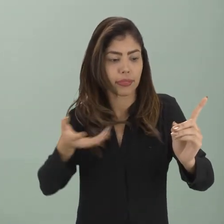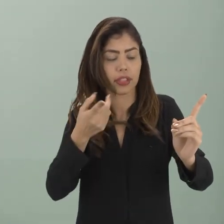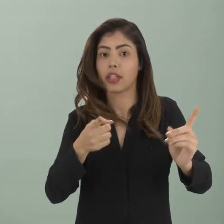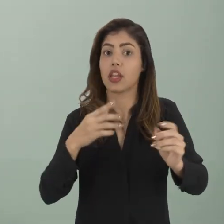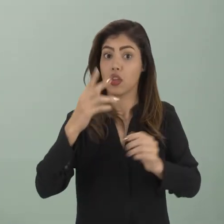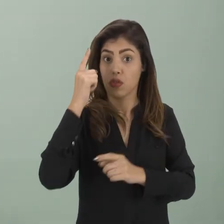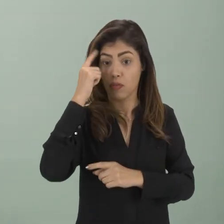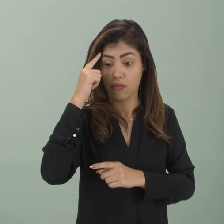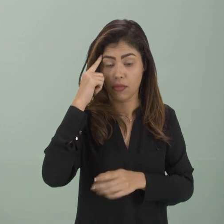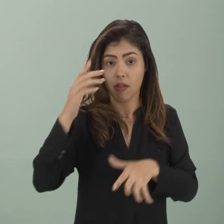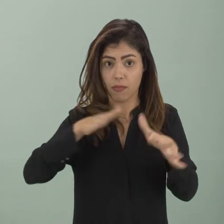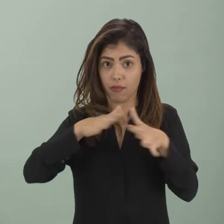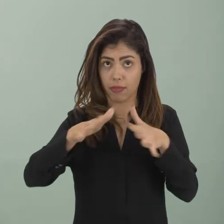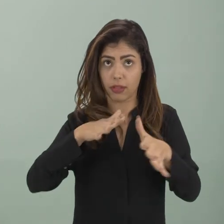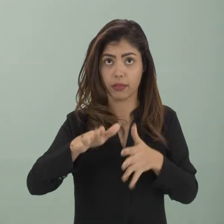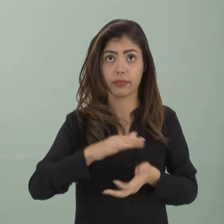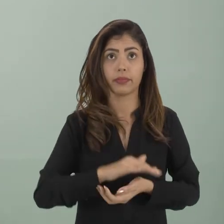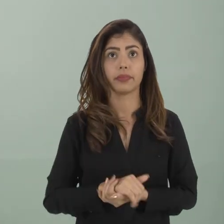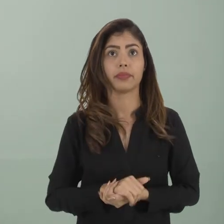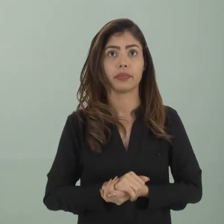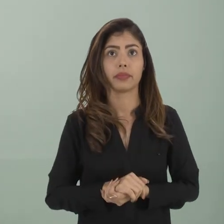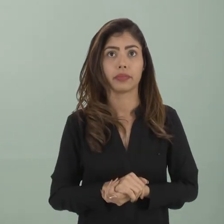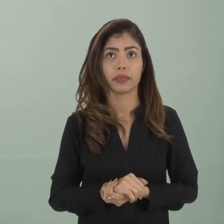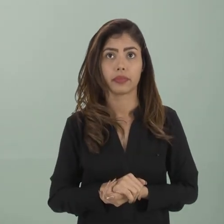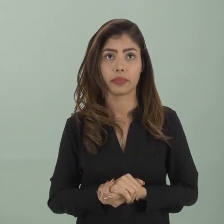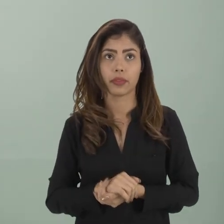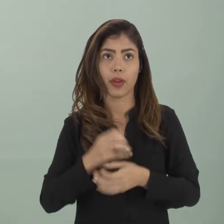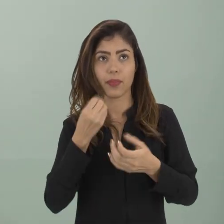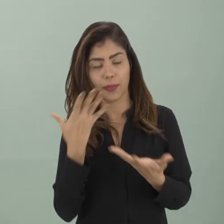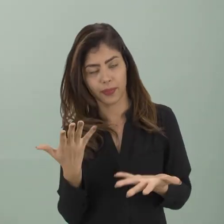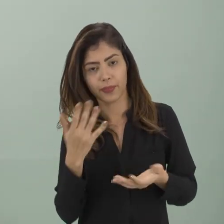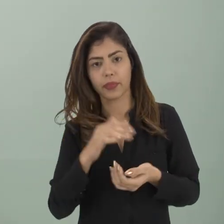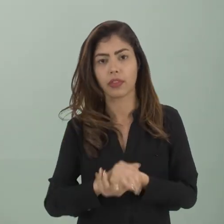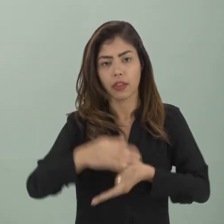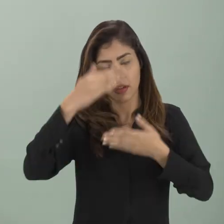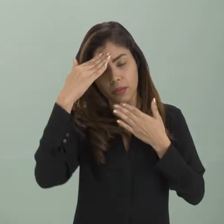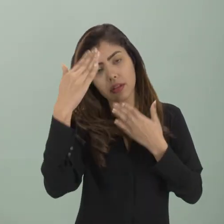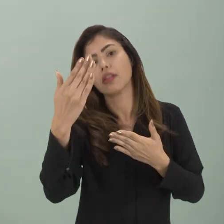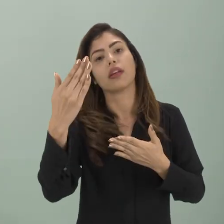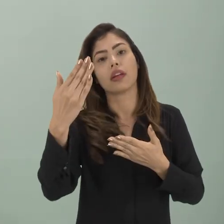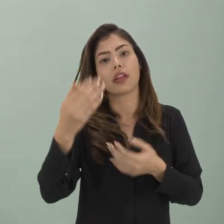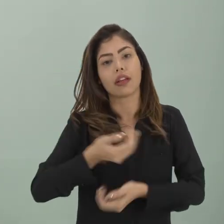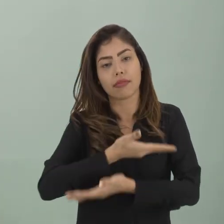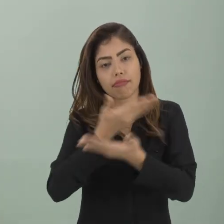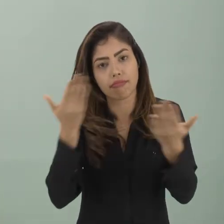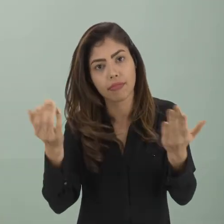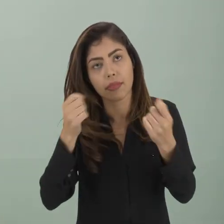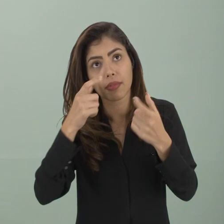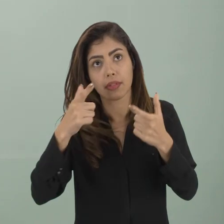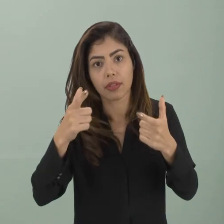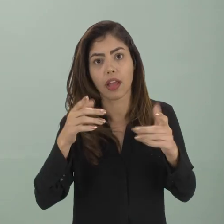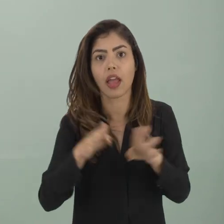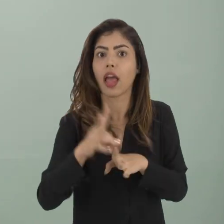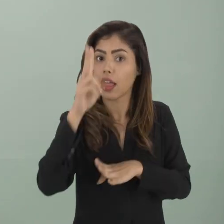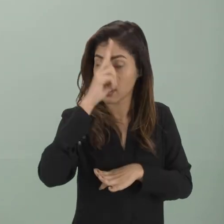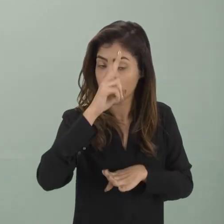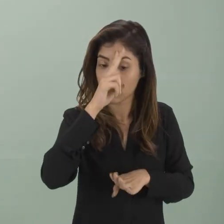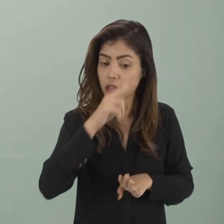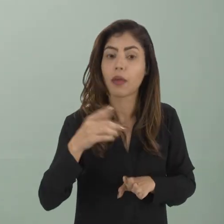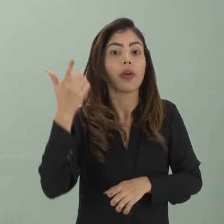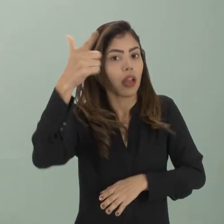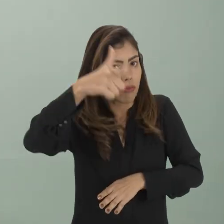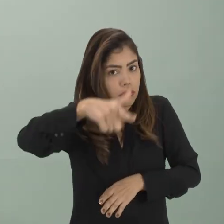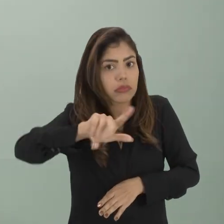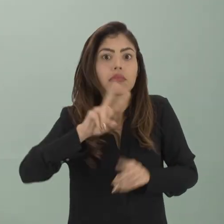músculo se movimenta. Bom, pessoal, agradeço a atenção de vocês. Lembrem-se de revisar